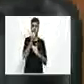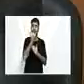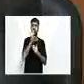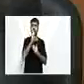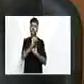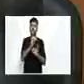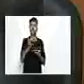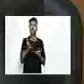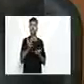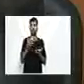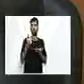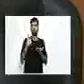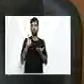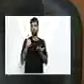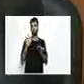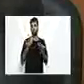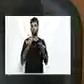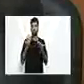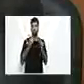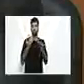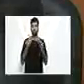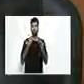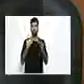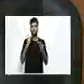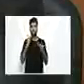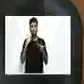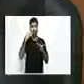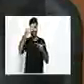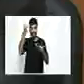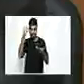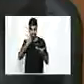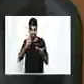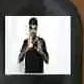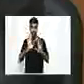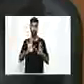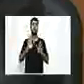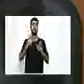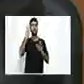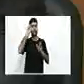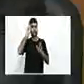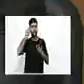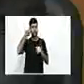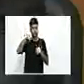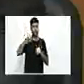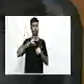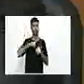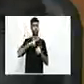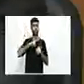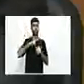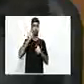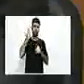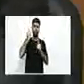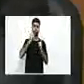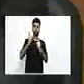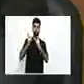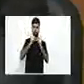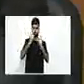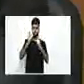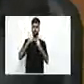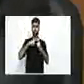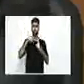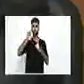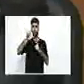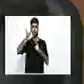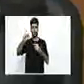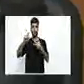se eu não faltar com algum mas eu me lembro muito bem aqui das reuniões que aconteceram Antônio